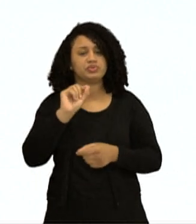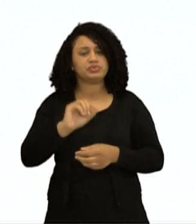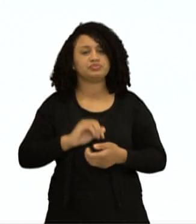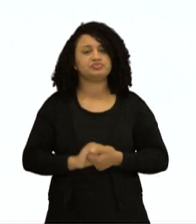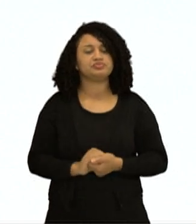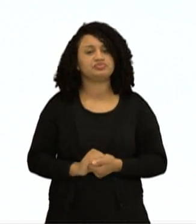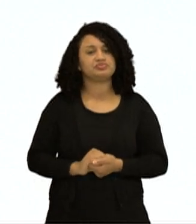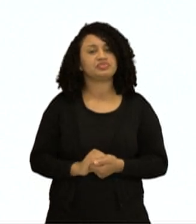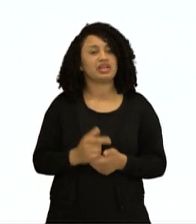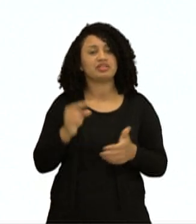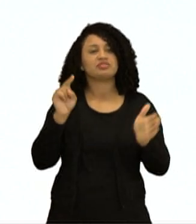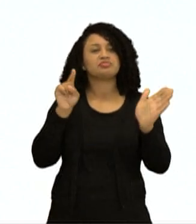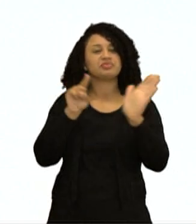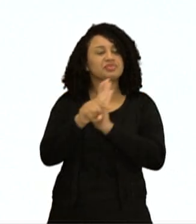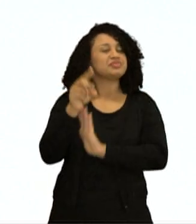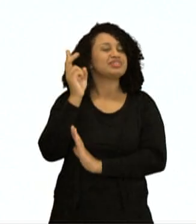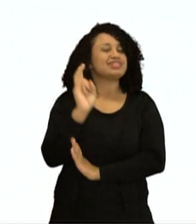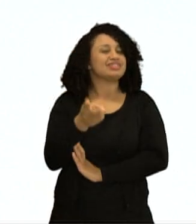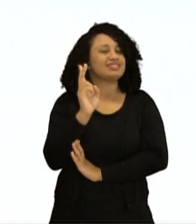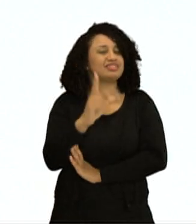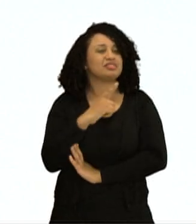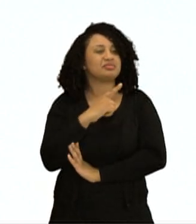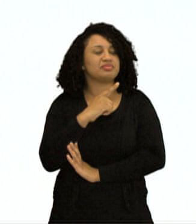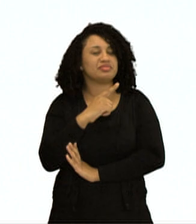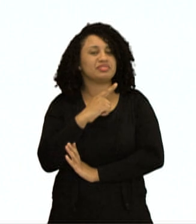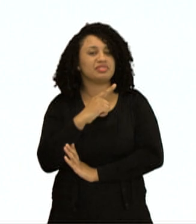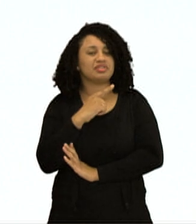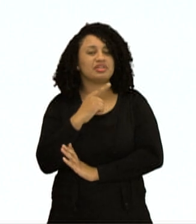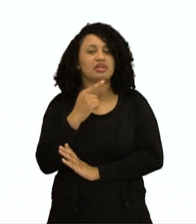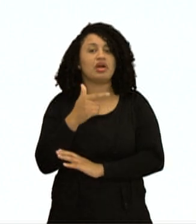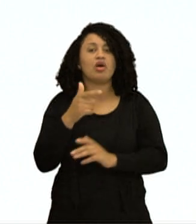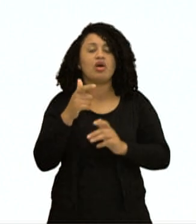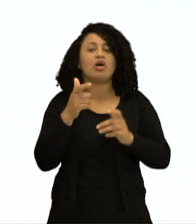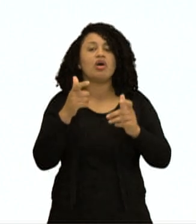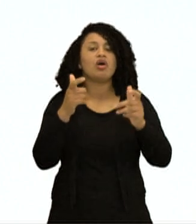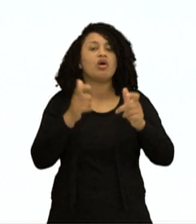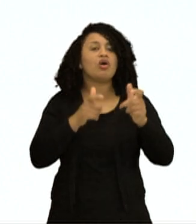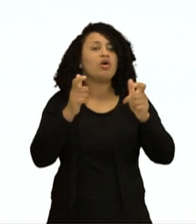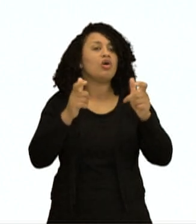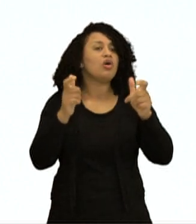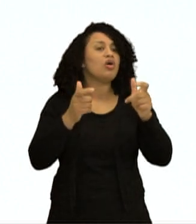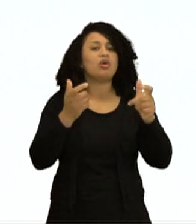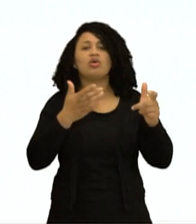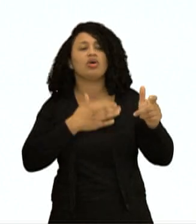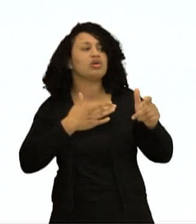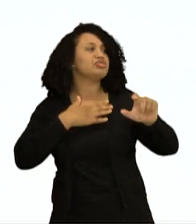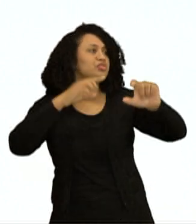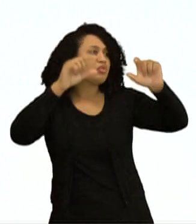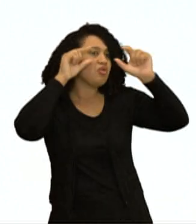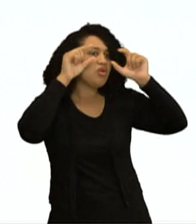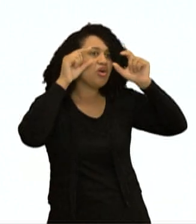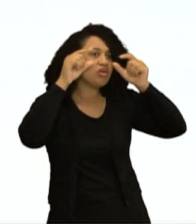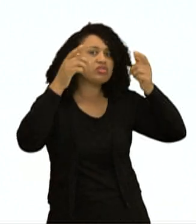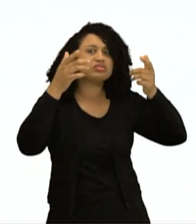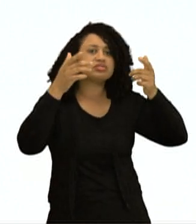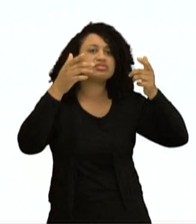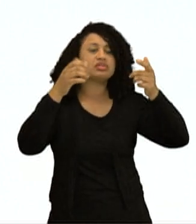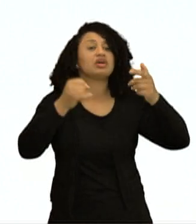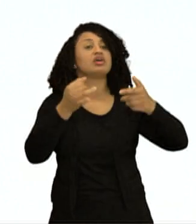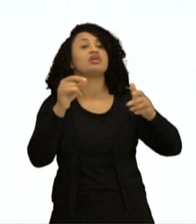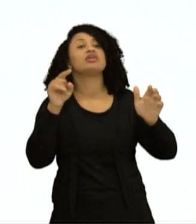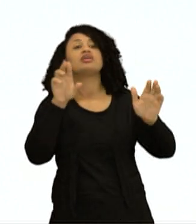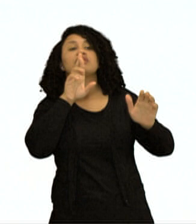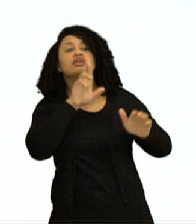glasses? Essa pergunta a gente faz sempre, né? Tá com óculos na cabeça e você pergunta, where are my glasses? E alguém te responde, you